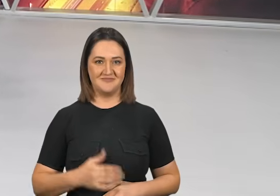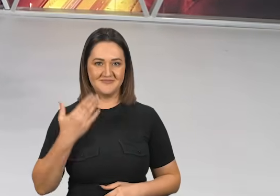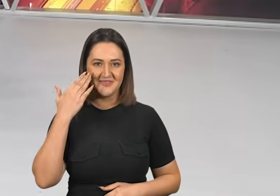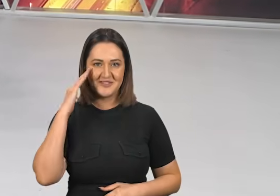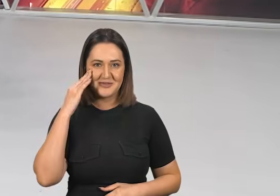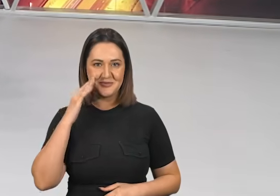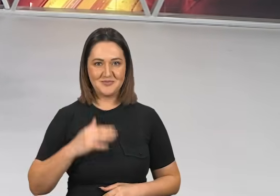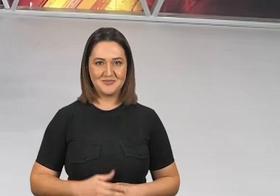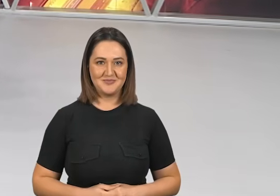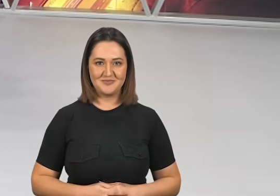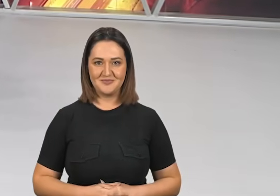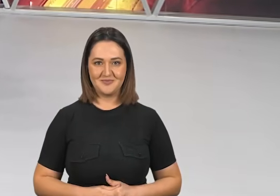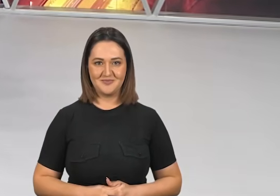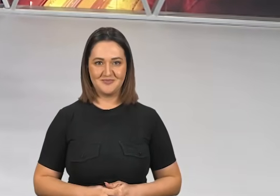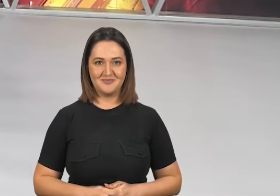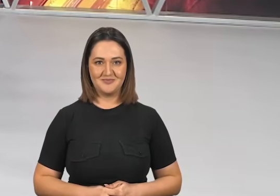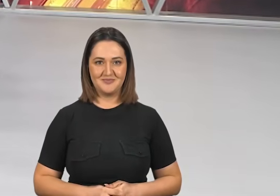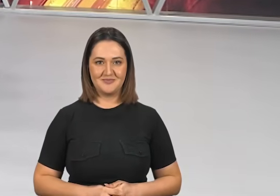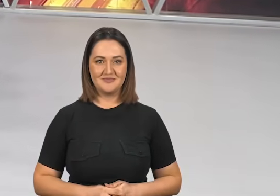Entendeu?